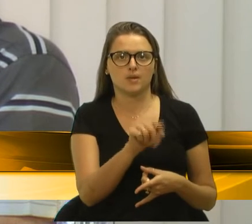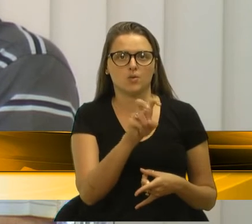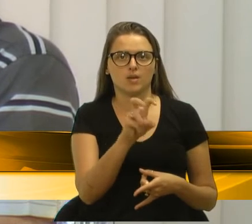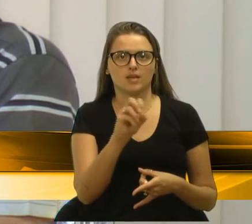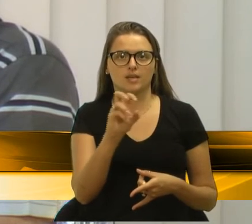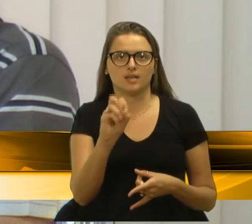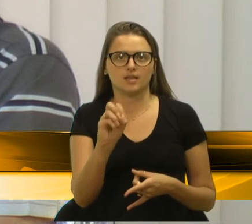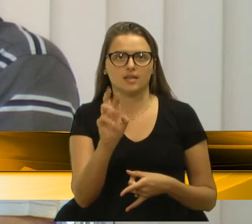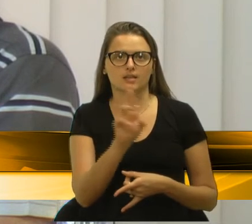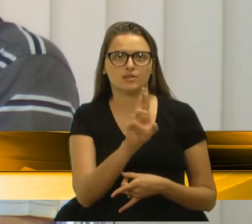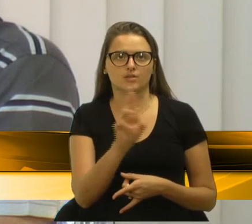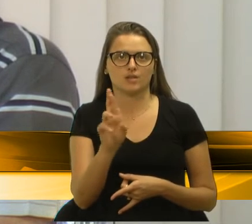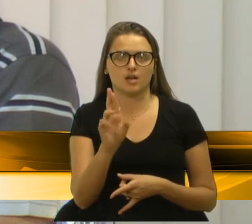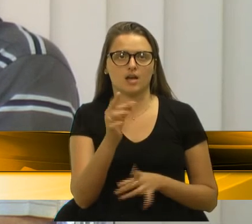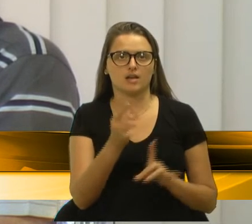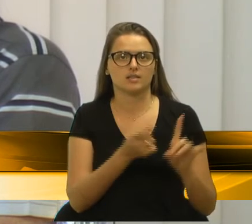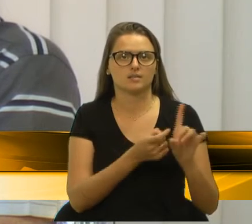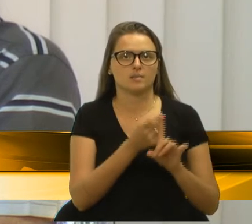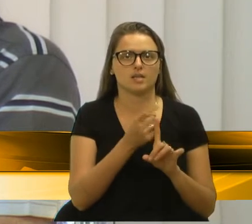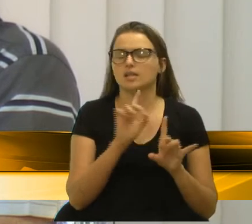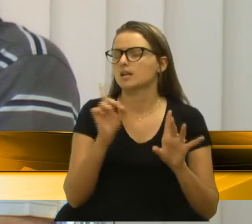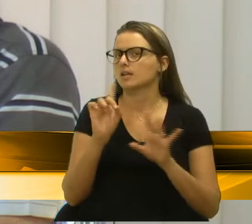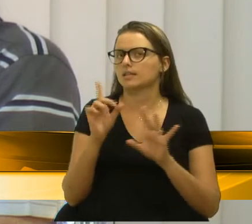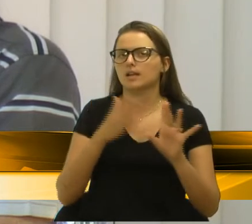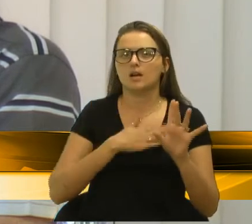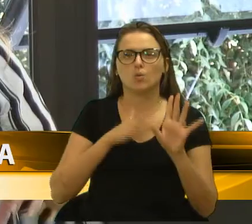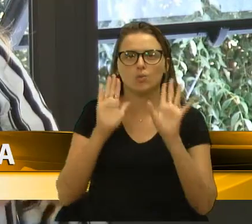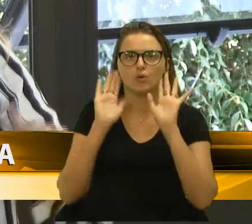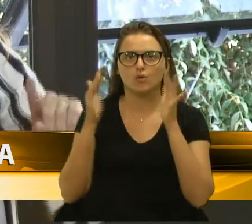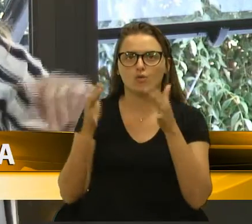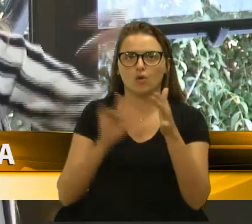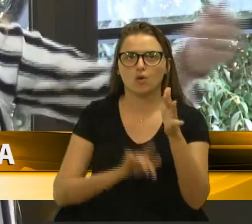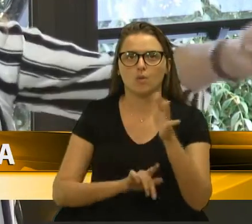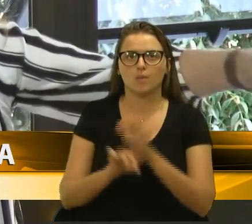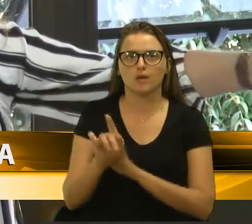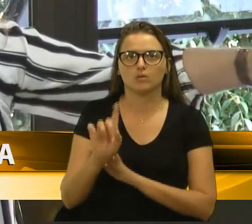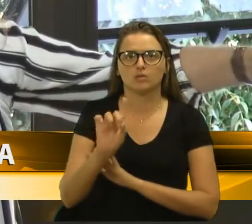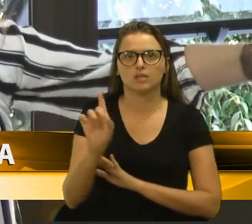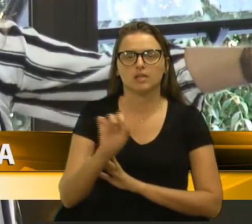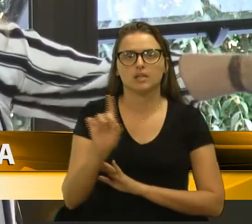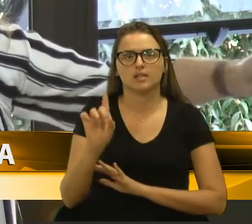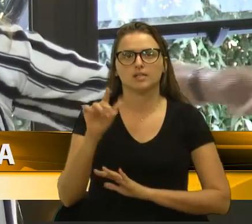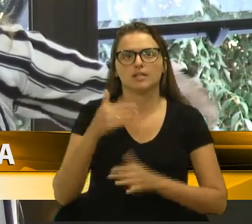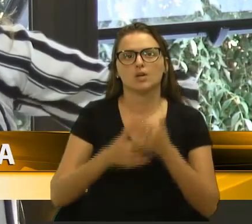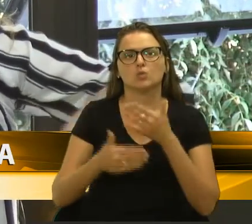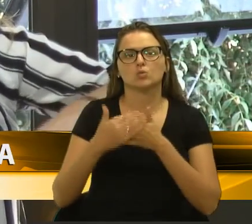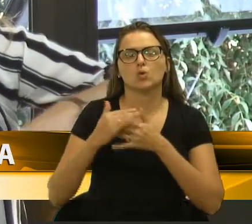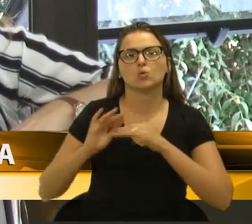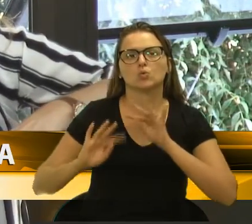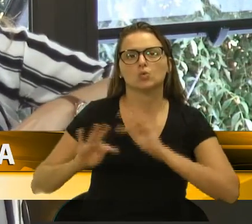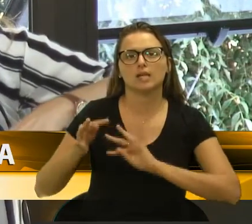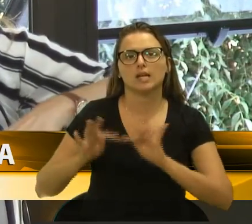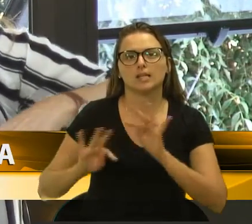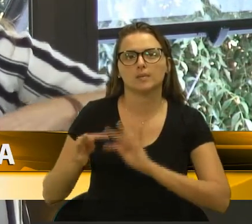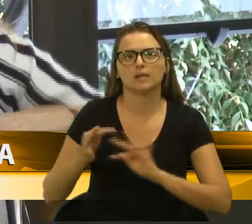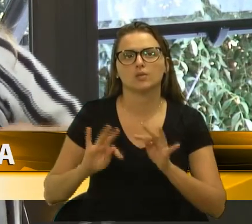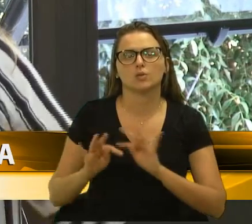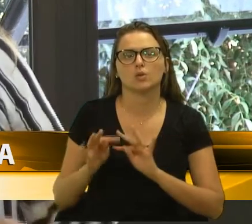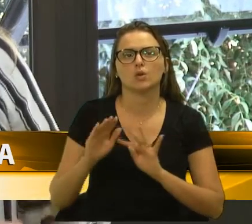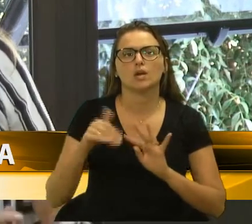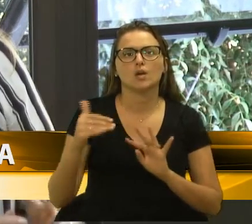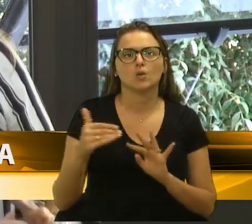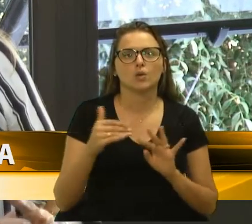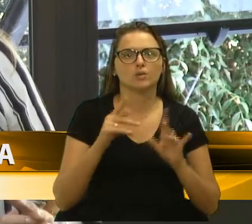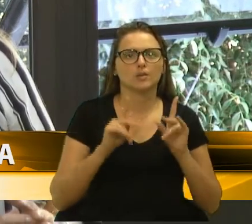R$1.500 por mês. Não, a minha pergunta seria mais em relação não a todo o tratamento, a quando a pessoa